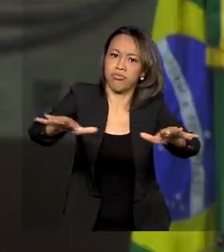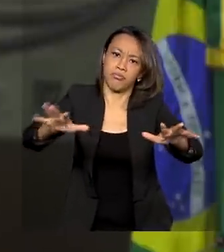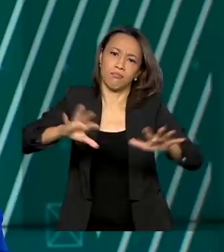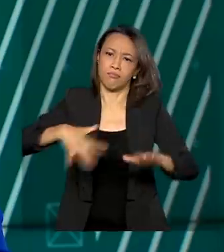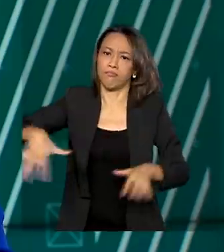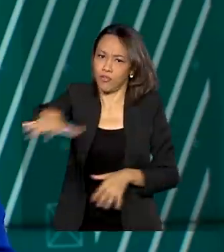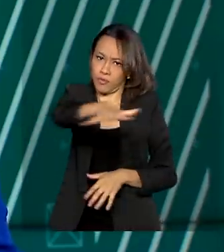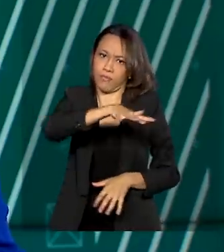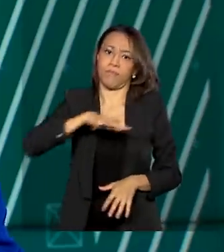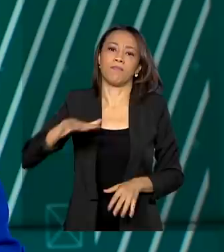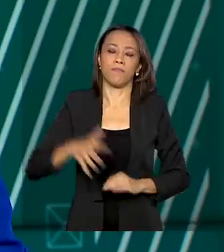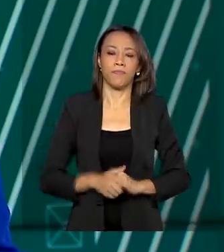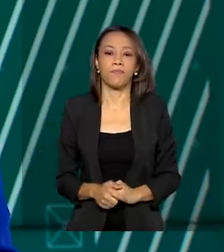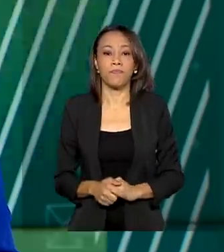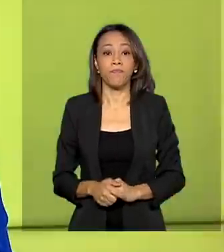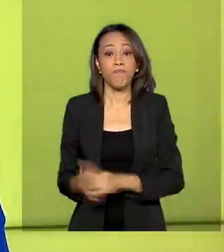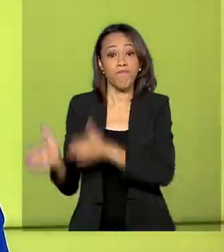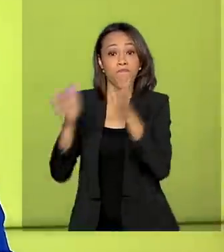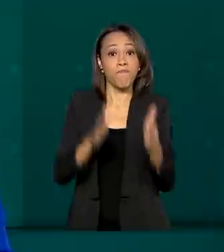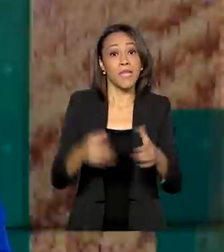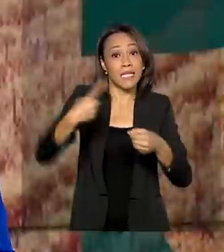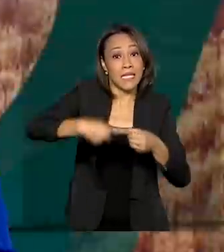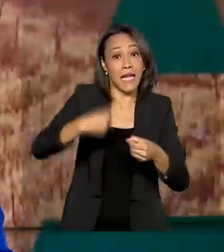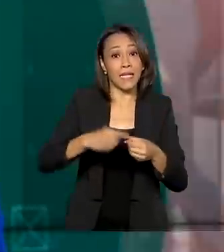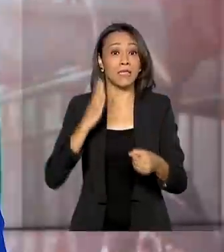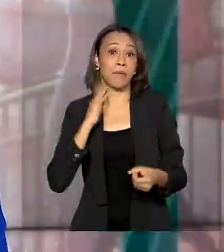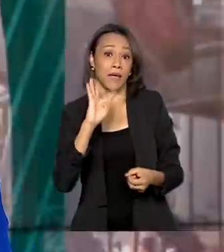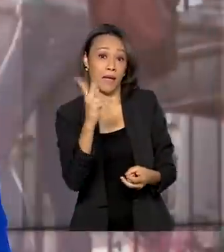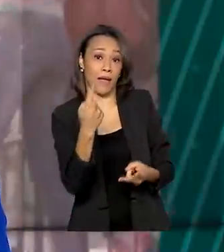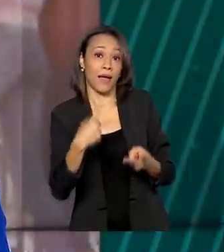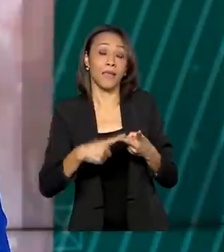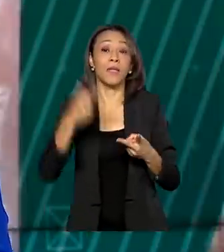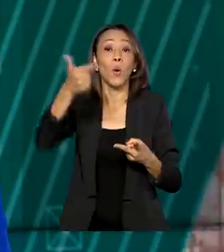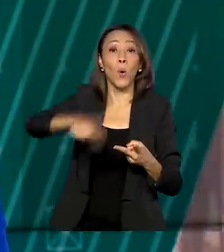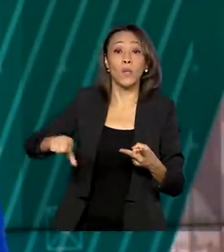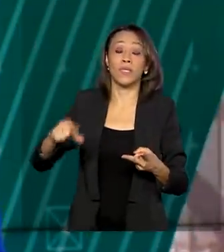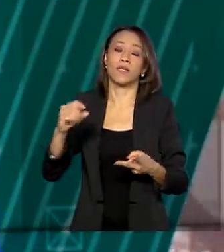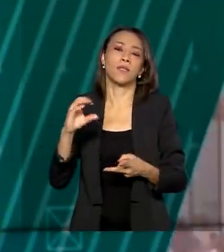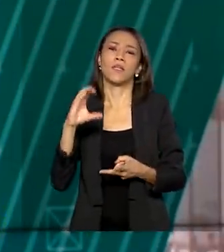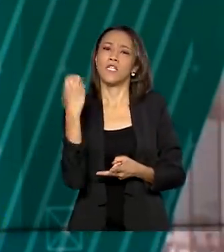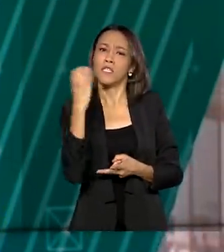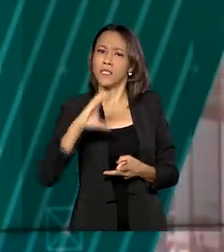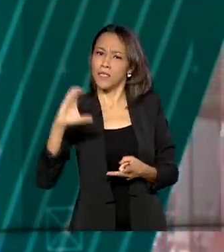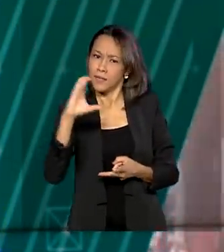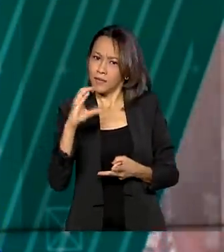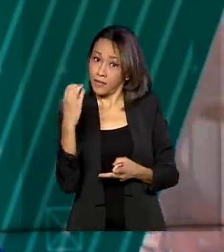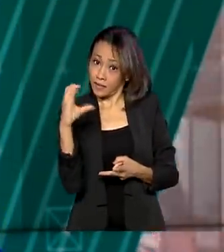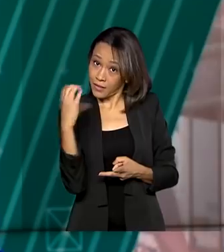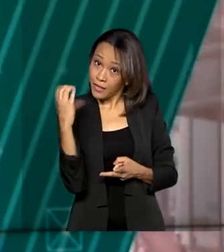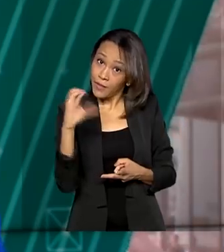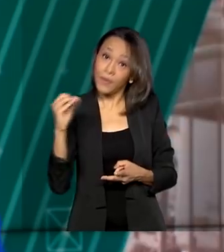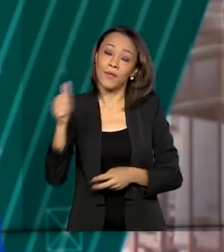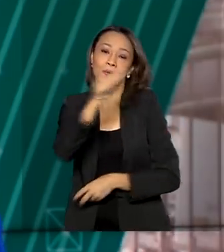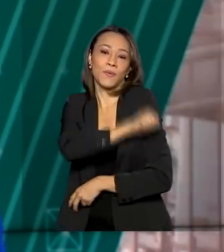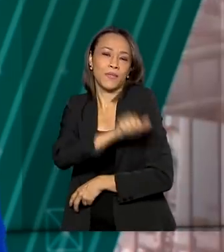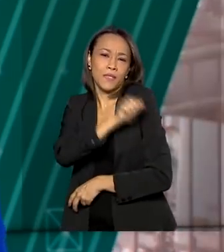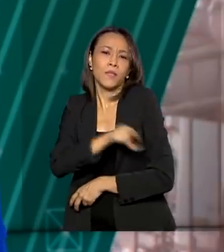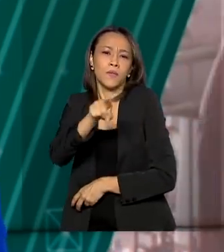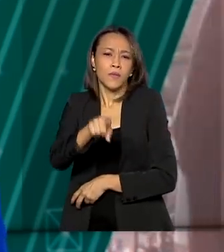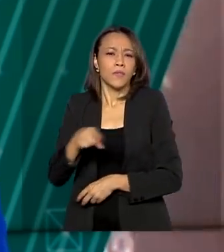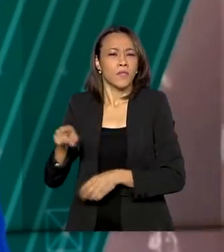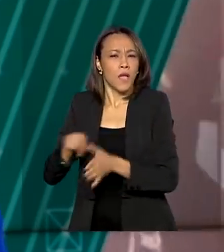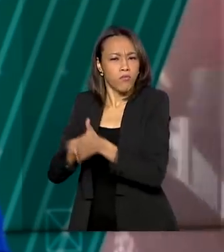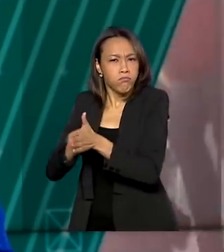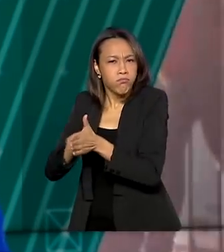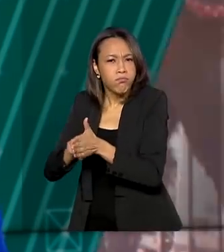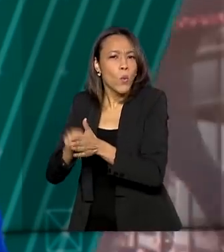geral. Cidades como Belo Horizonte e Niterói, no Rio de Janeiro, contam com uma forma inovadora de combater as doenças